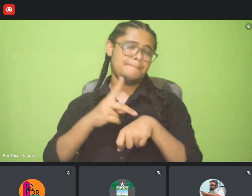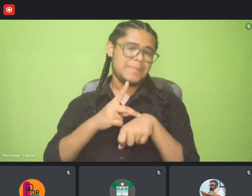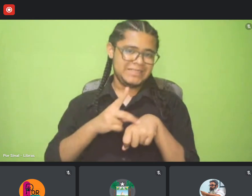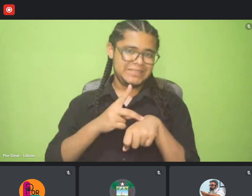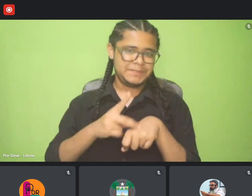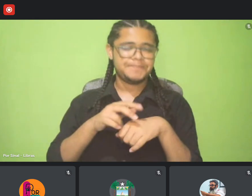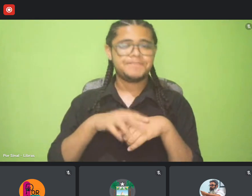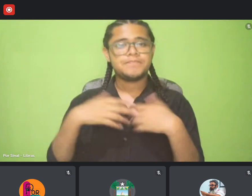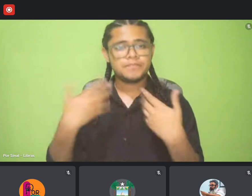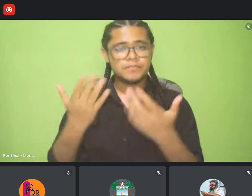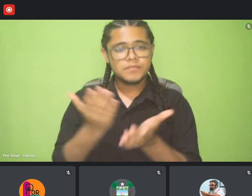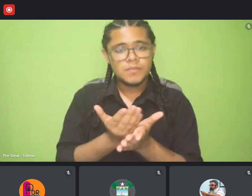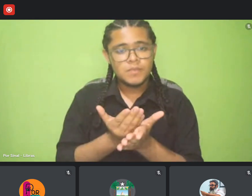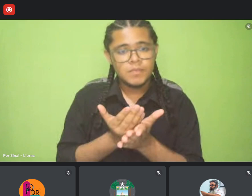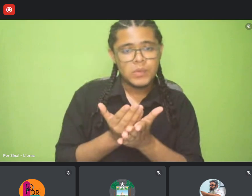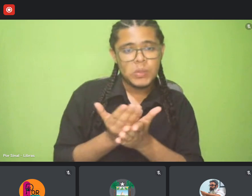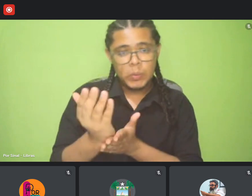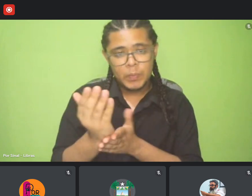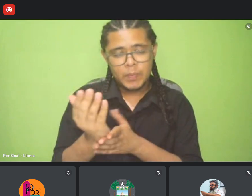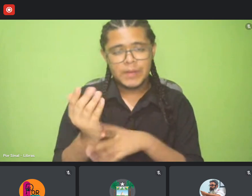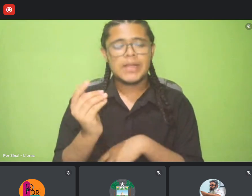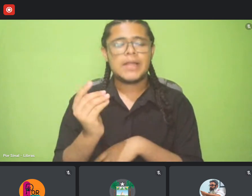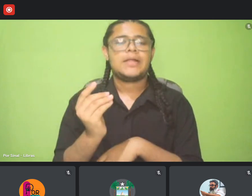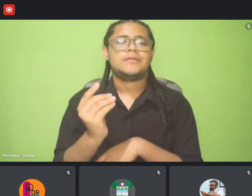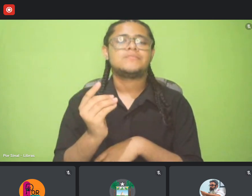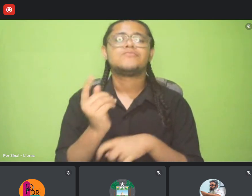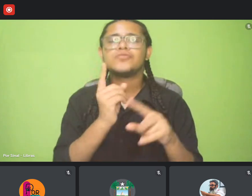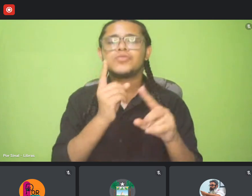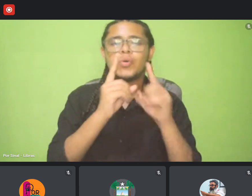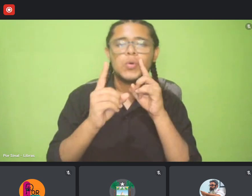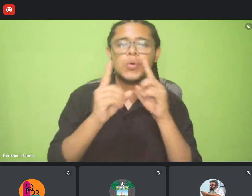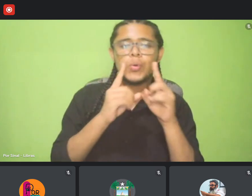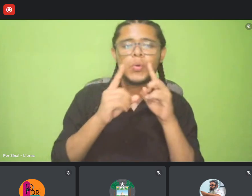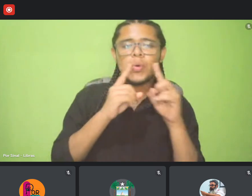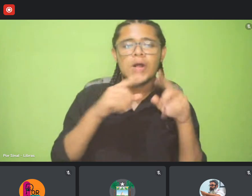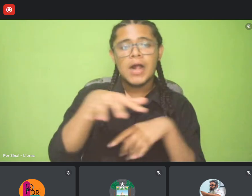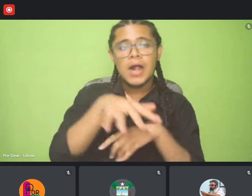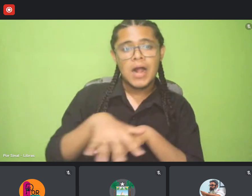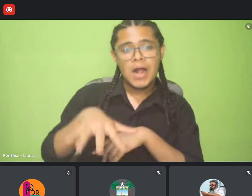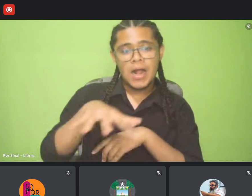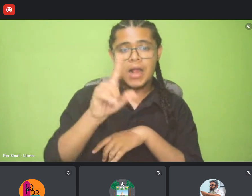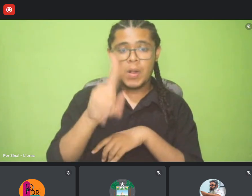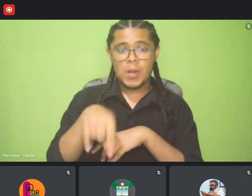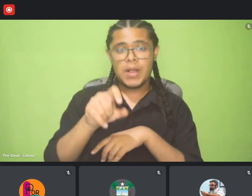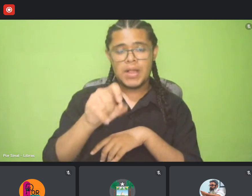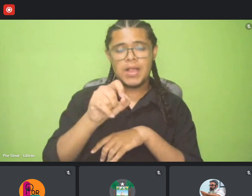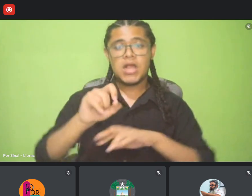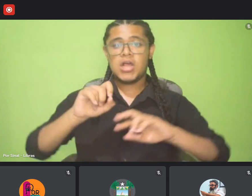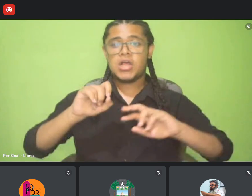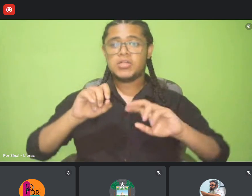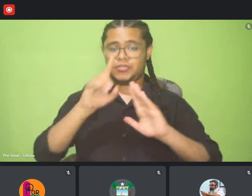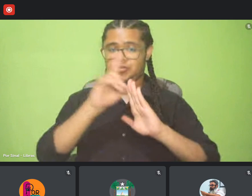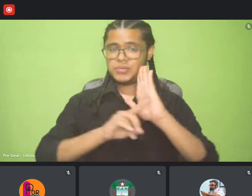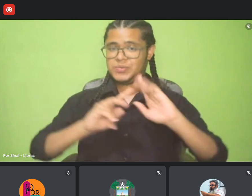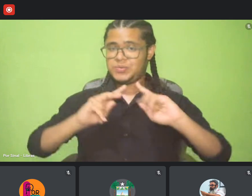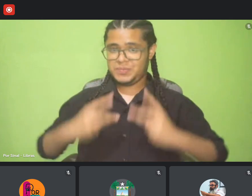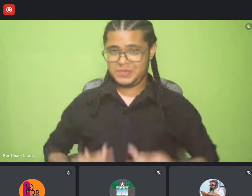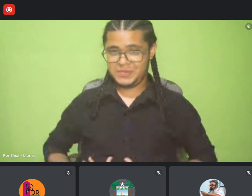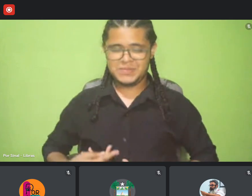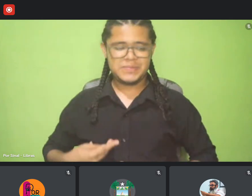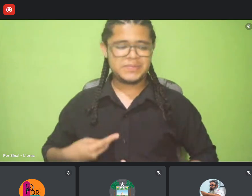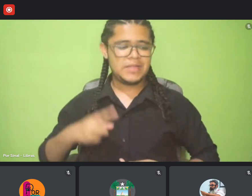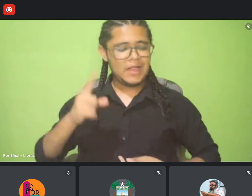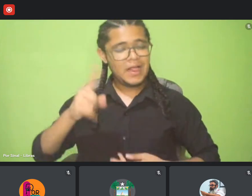início aqui ao nosso diálogo com o segmento de direitos humanos. A